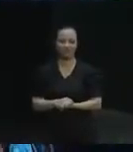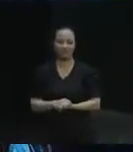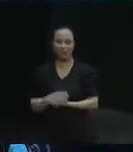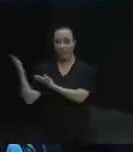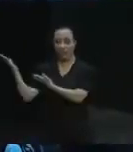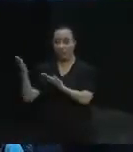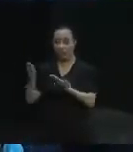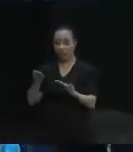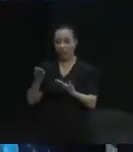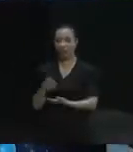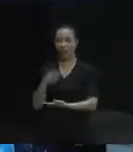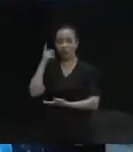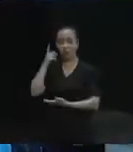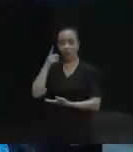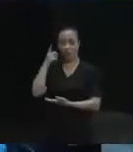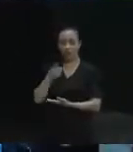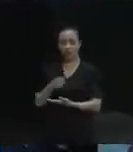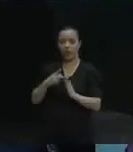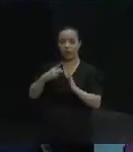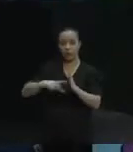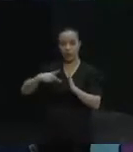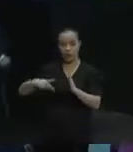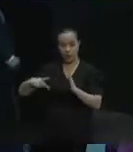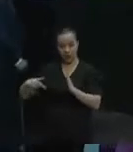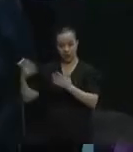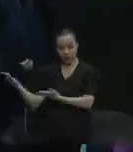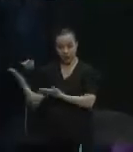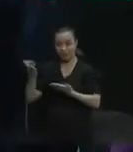Convidamos os parlamentares do Podemos.